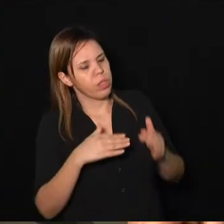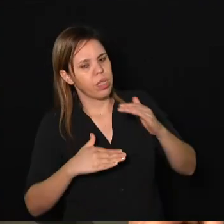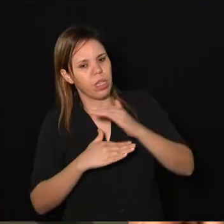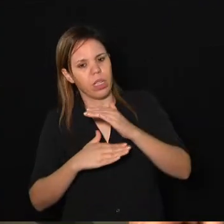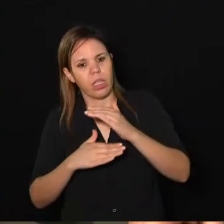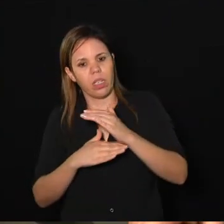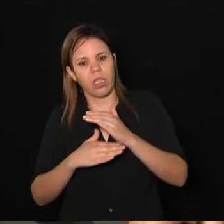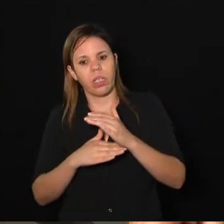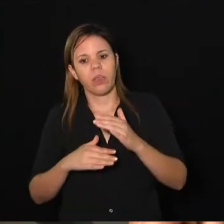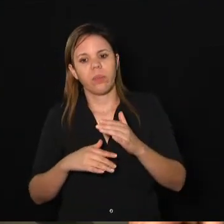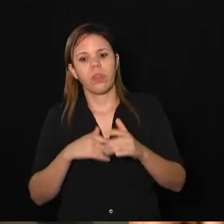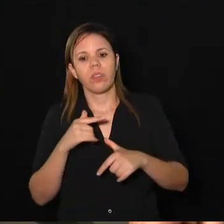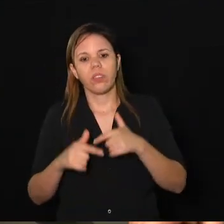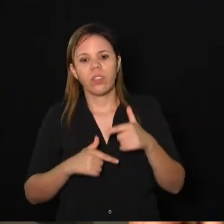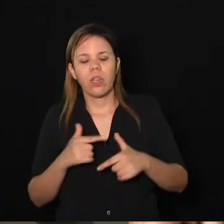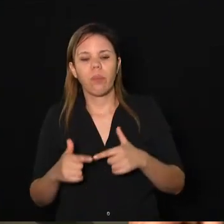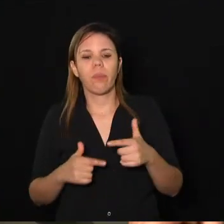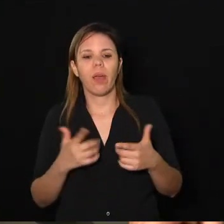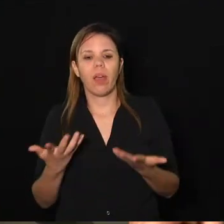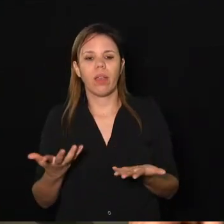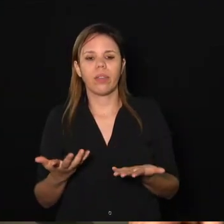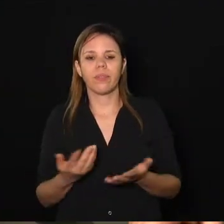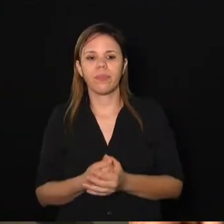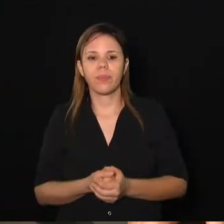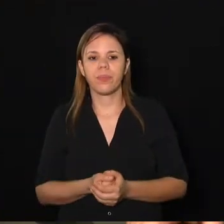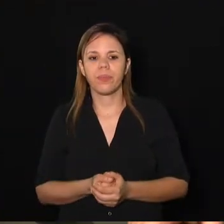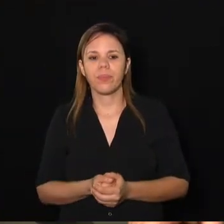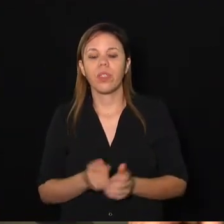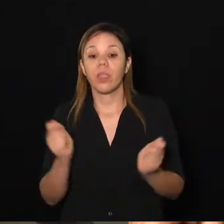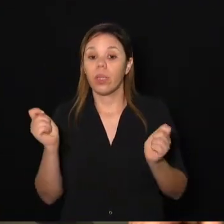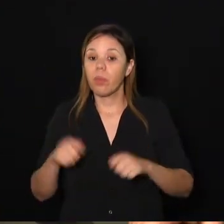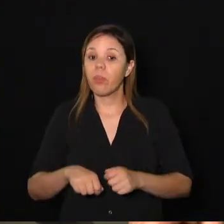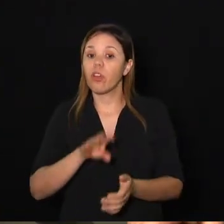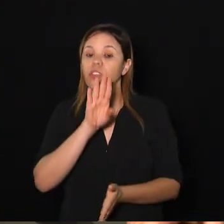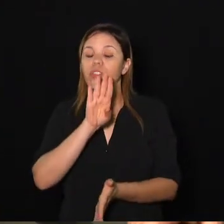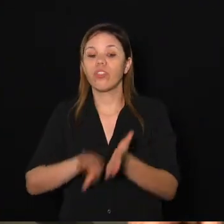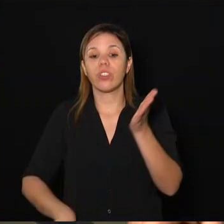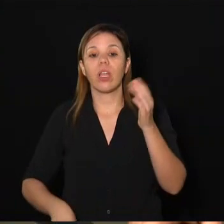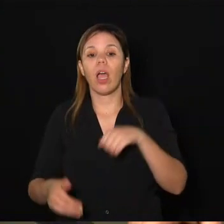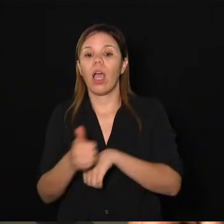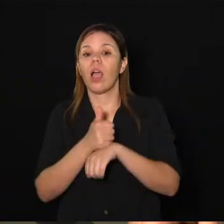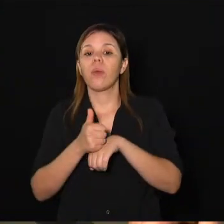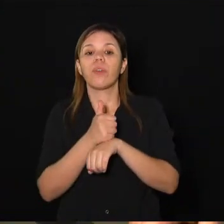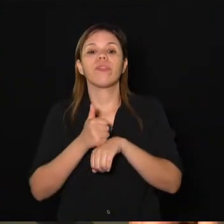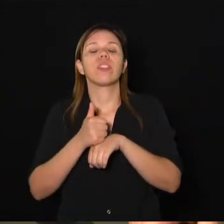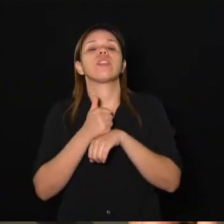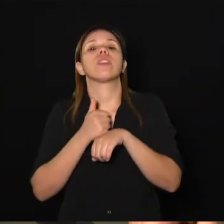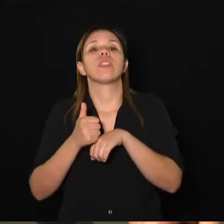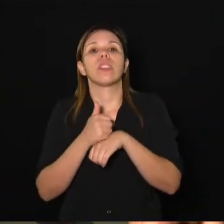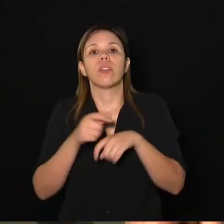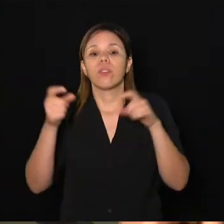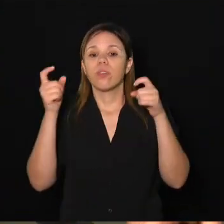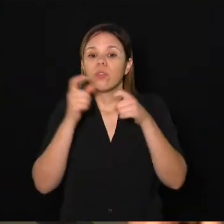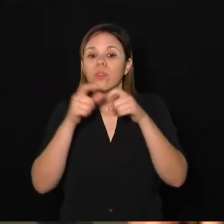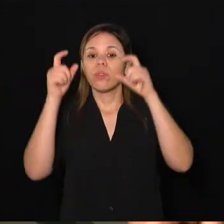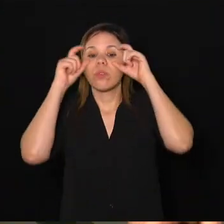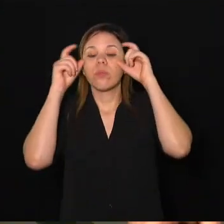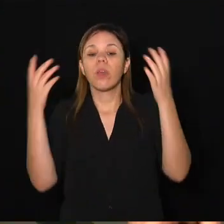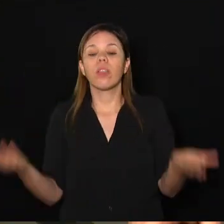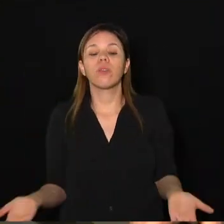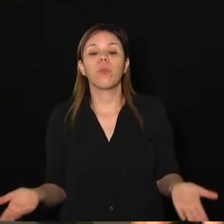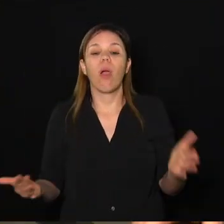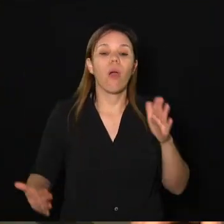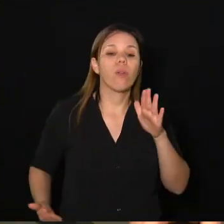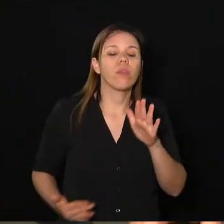exercício de uma atividade que pode em tese usurpar a profissão do oftalmologista ou seja qual é o